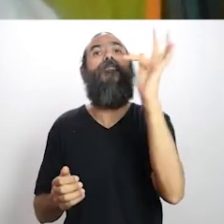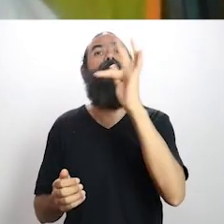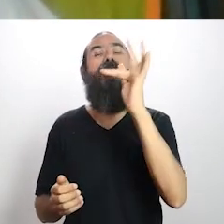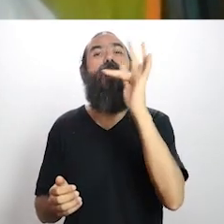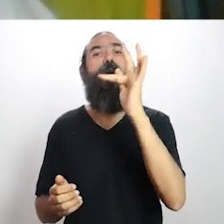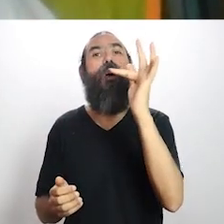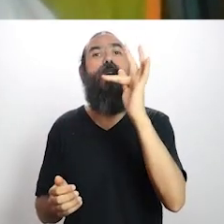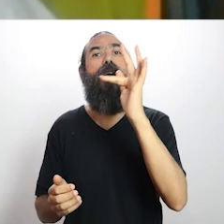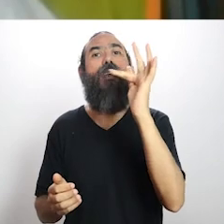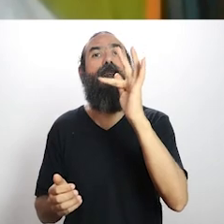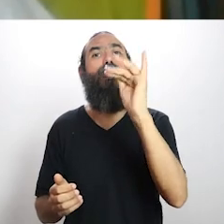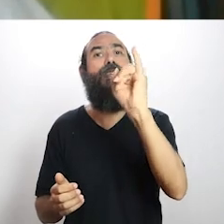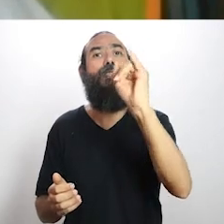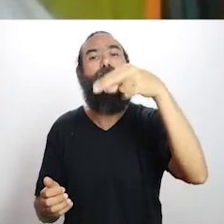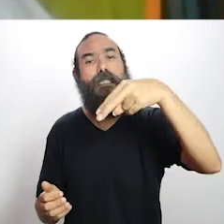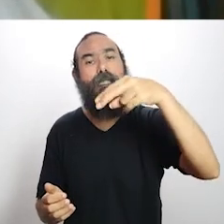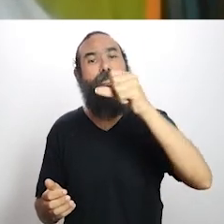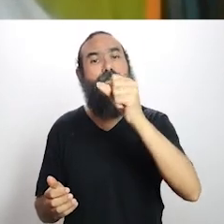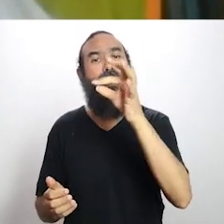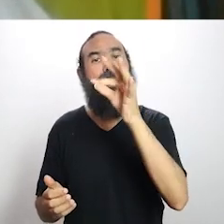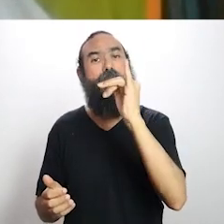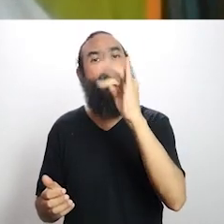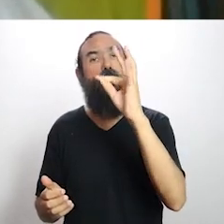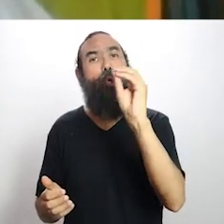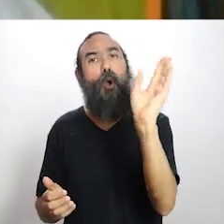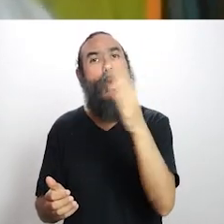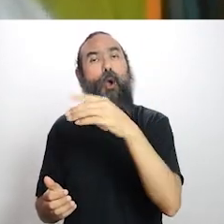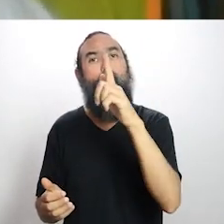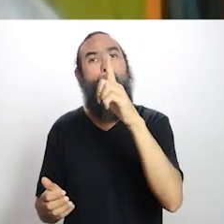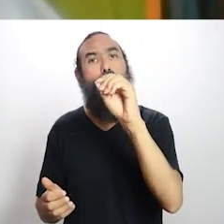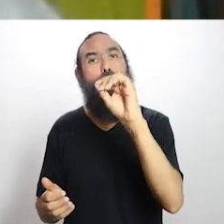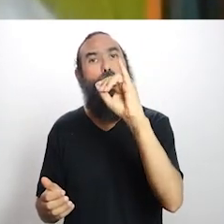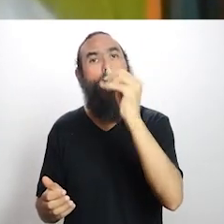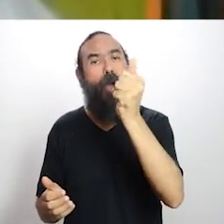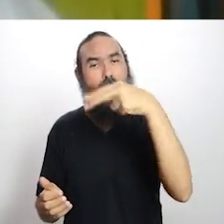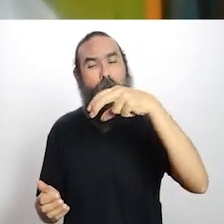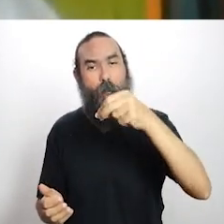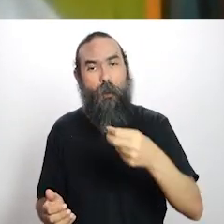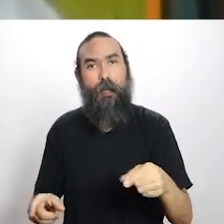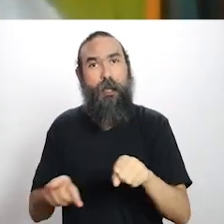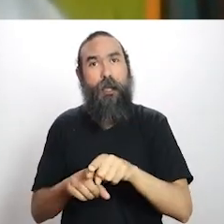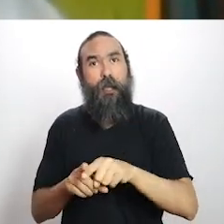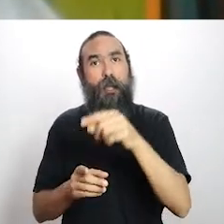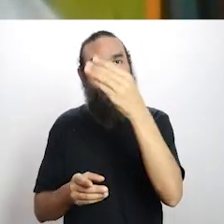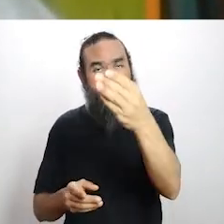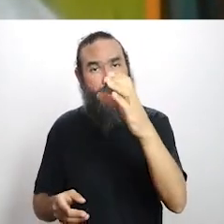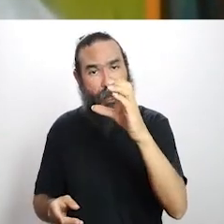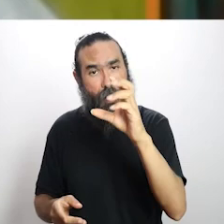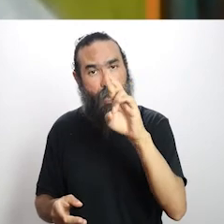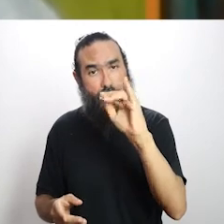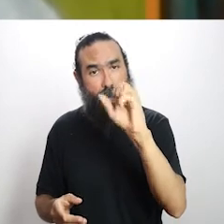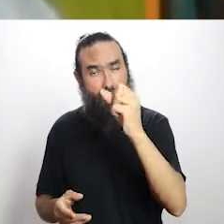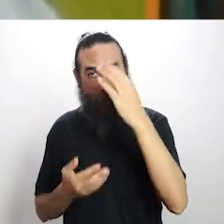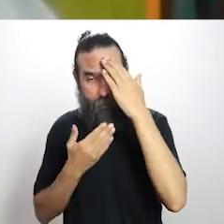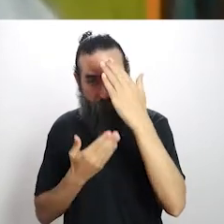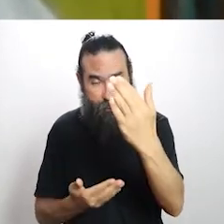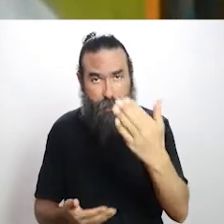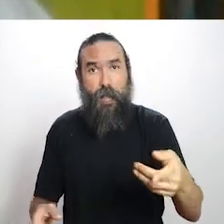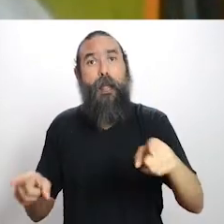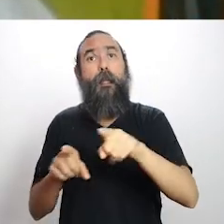Quero agradecer a presença de todos, a Cris Ramírez também, que a gente já se conhece. Muito obrigado, Cris, pela presença.